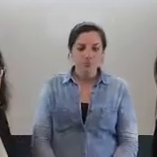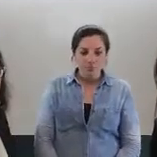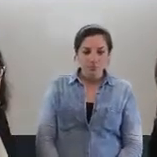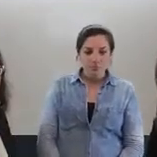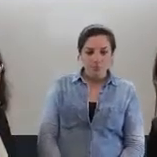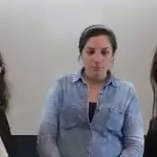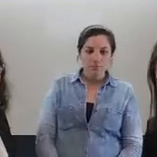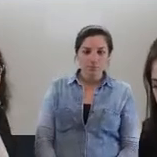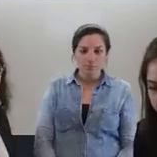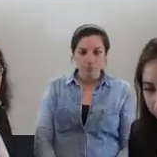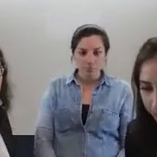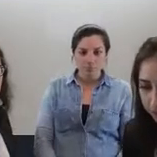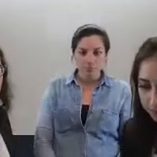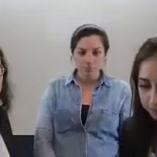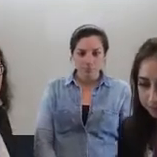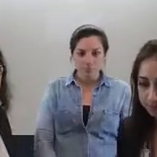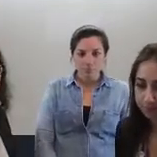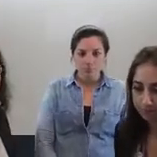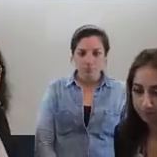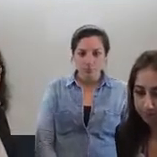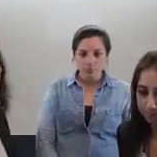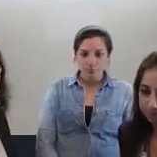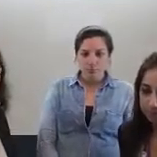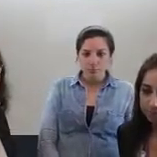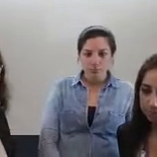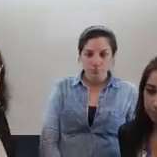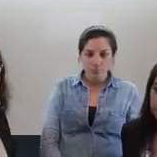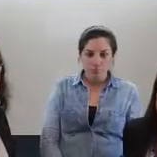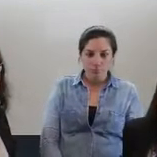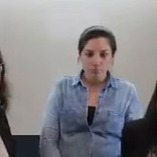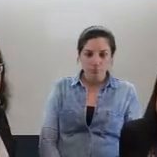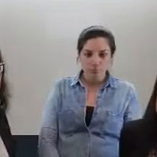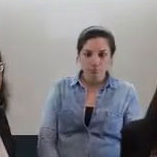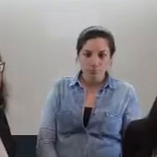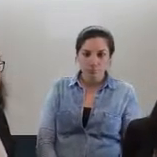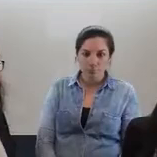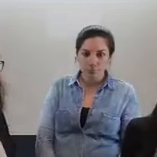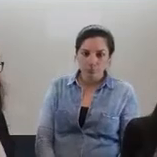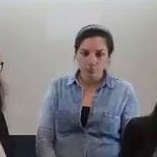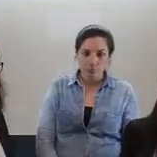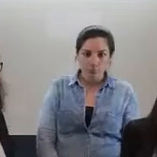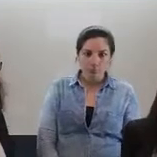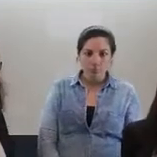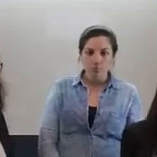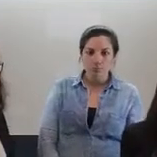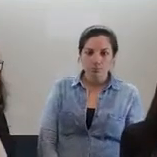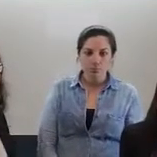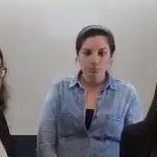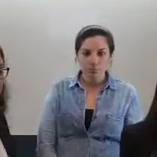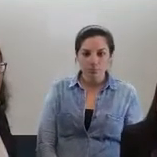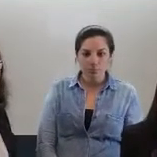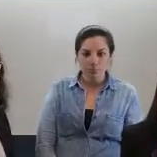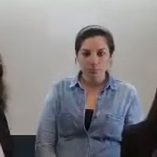que... Eu acho que, se não me engano, se não é na Pearson, na verdade é na minha biblioteca, Gabi. Ah, não